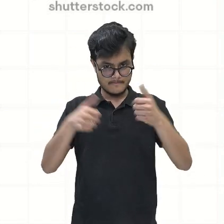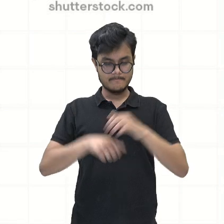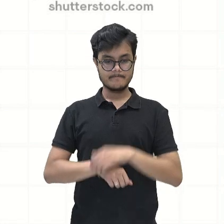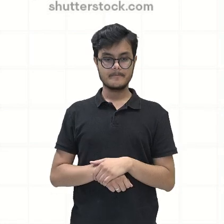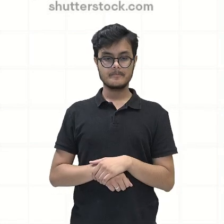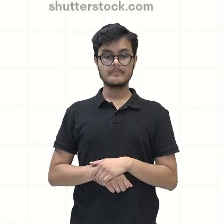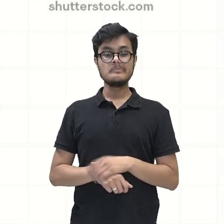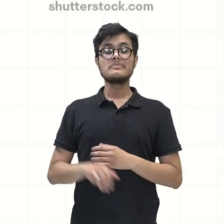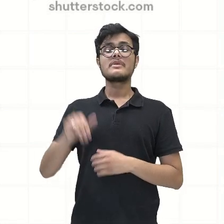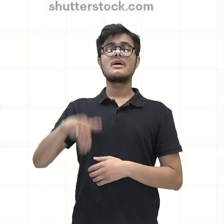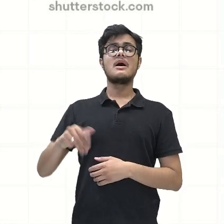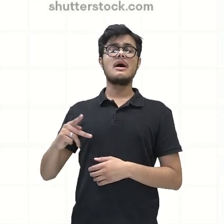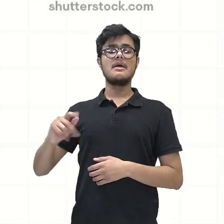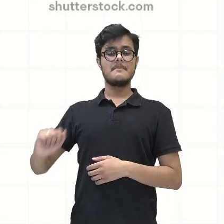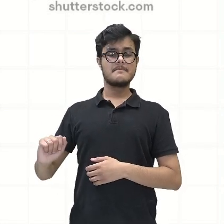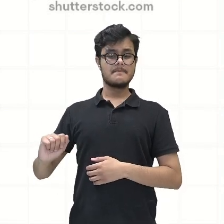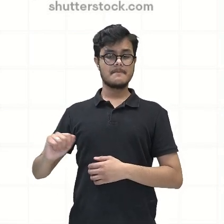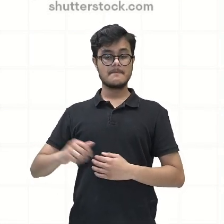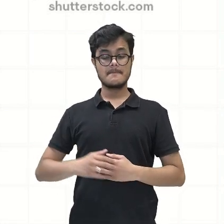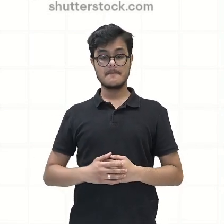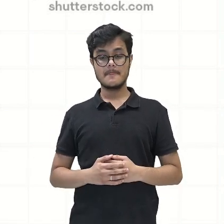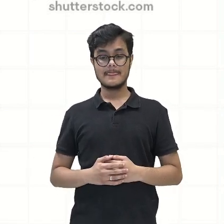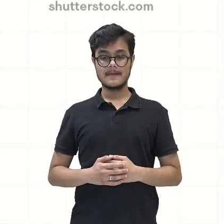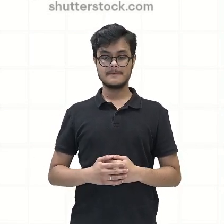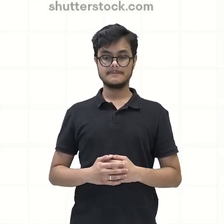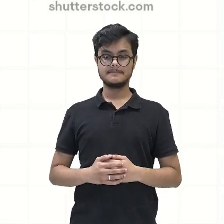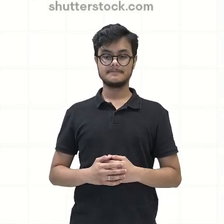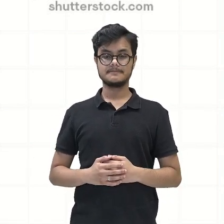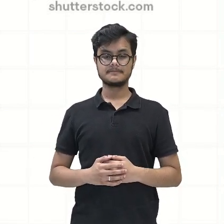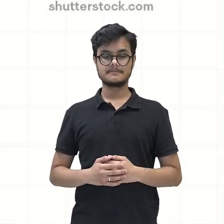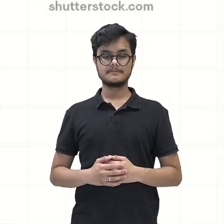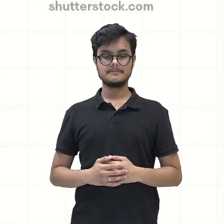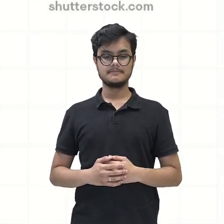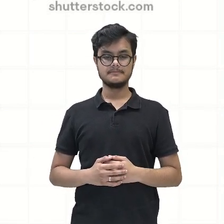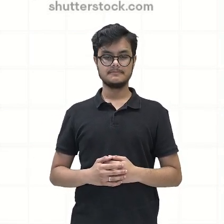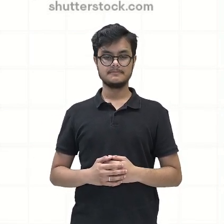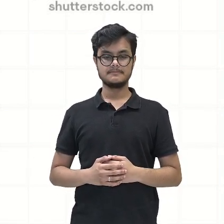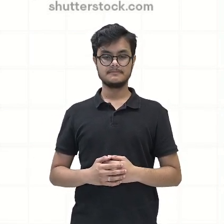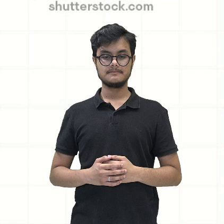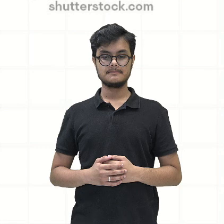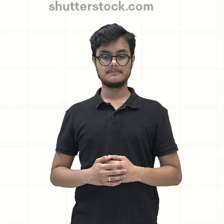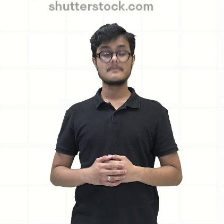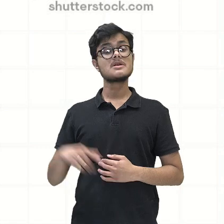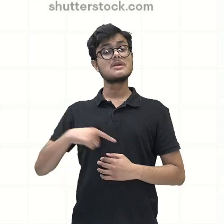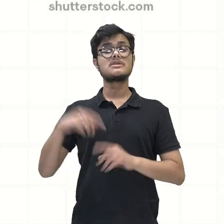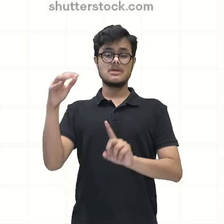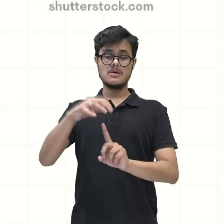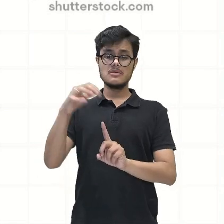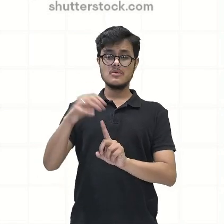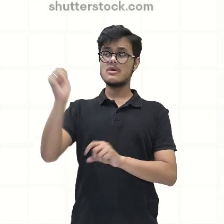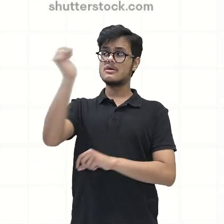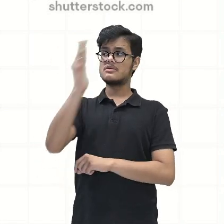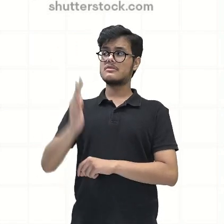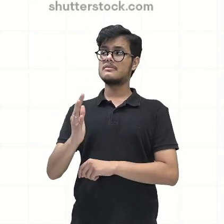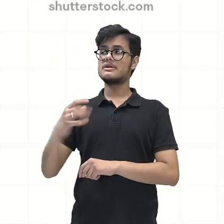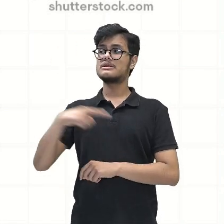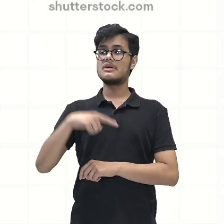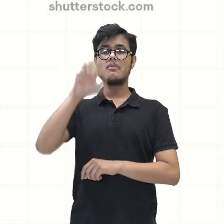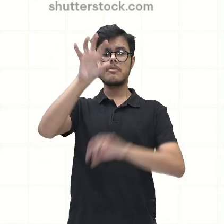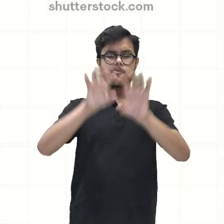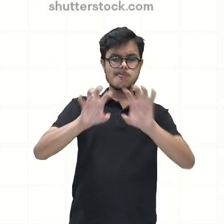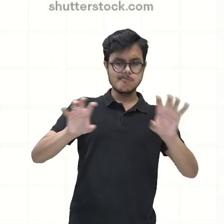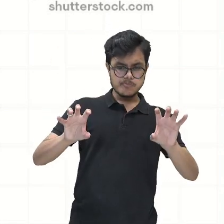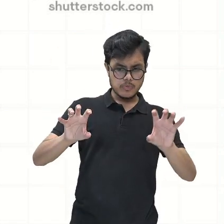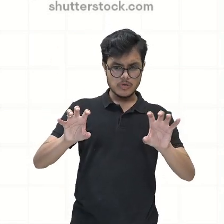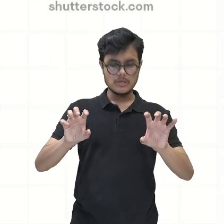seca, e também temos a atuação da massa polar atlântica, que tem a característica de ser fria